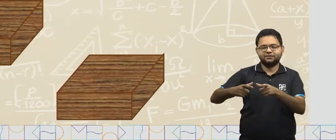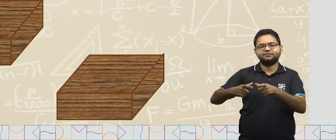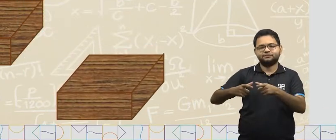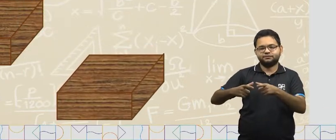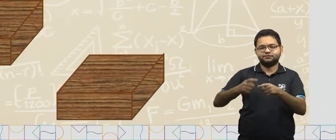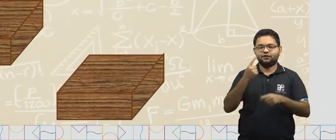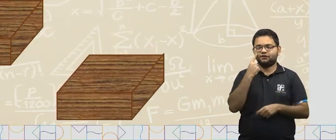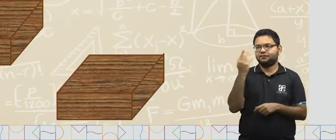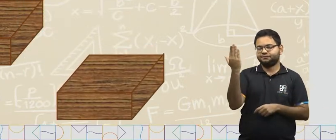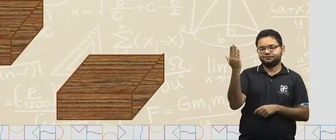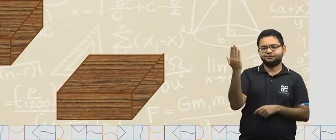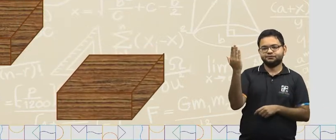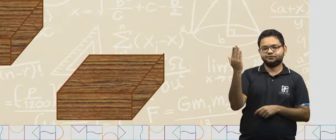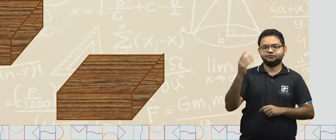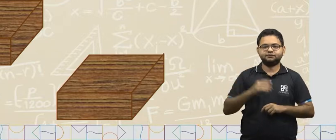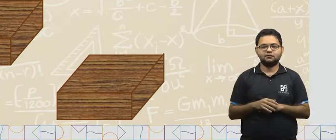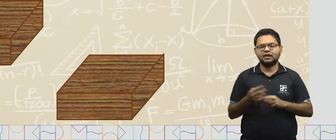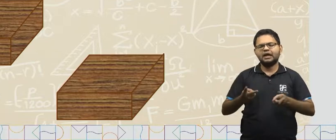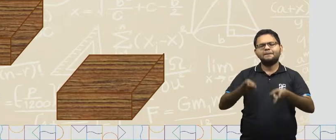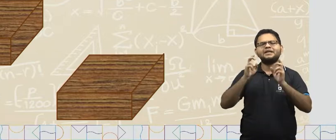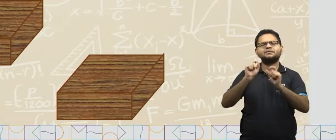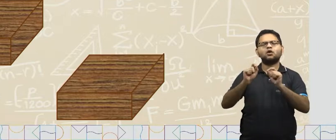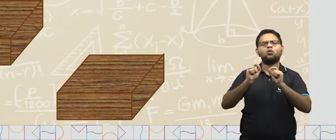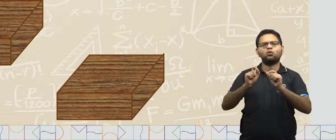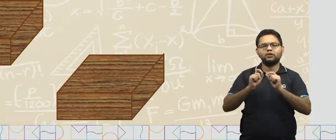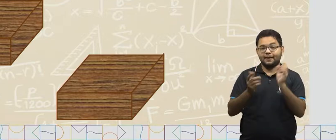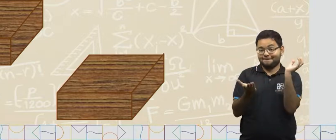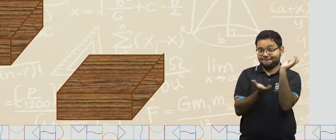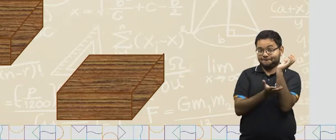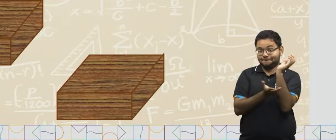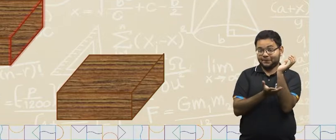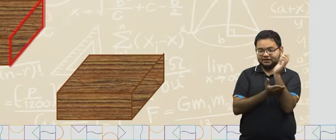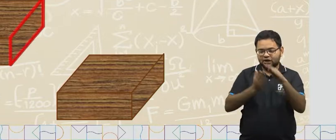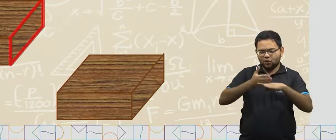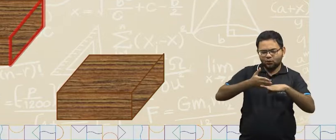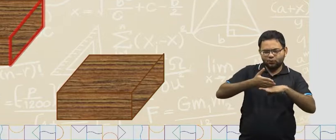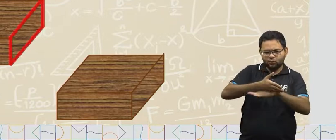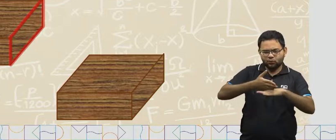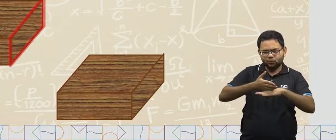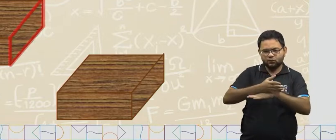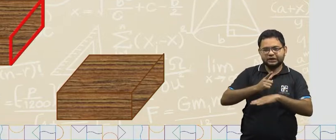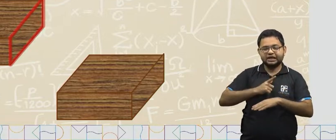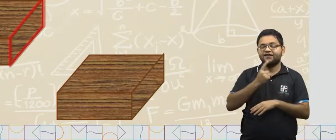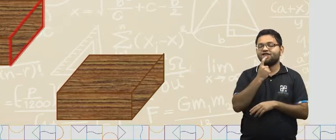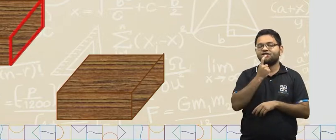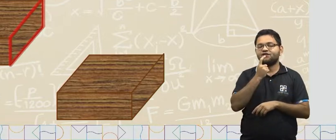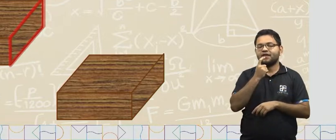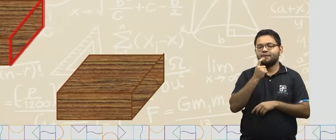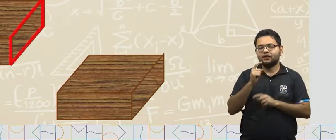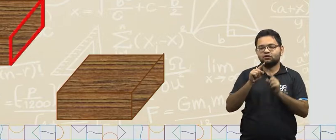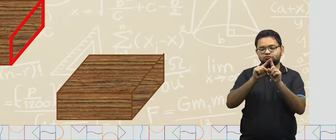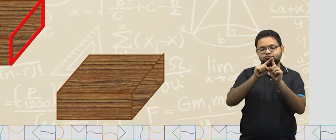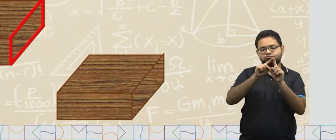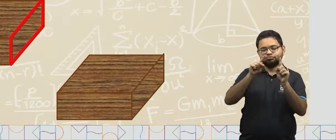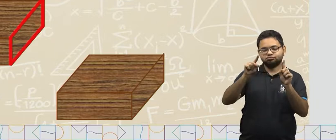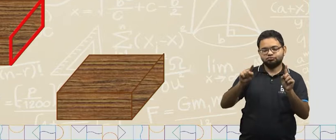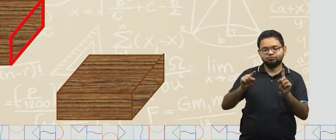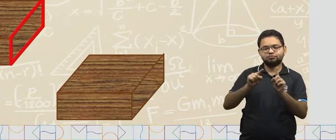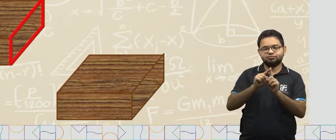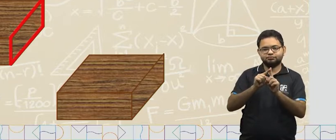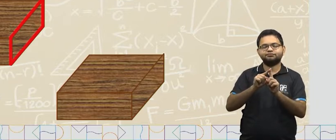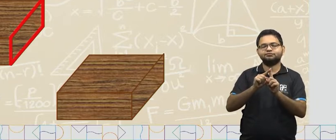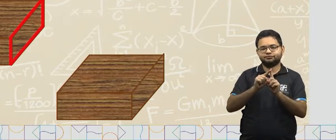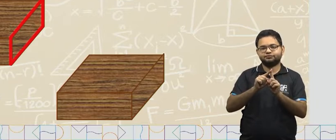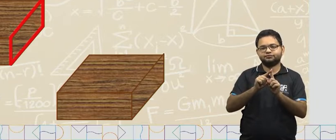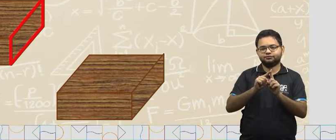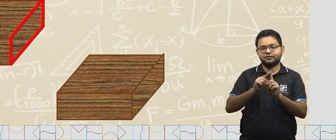pedaço de madeira, eles perceberam que a madeira ficava com um formato semelhante quando era